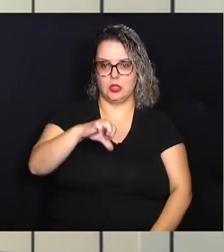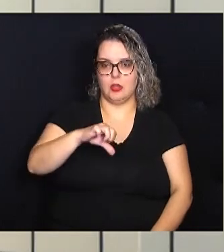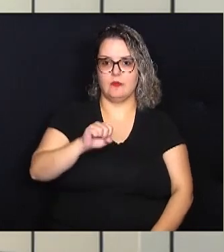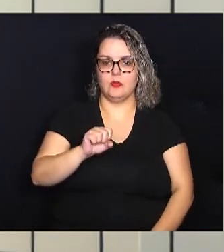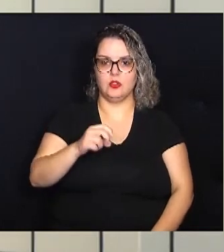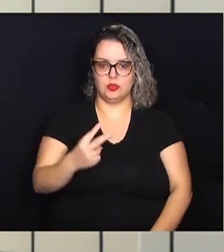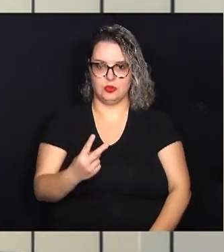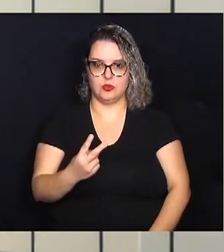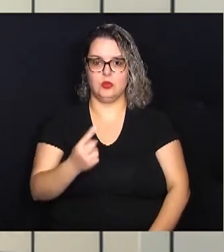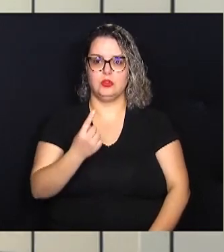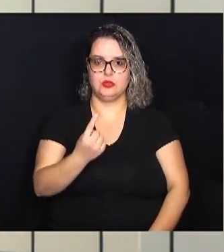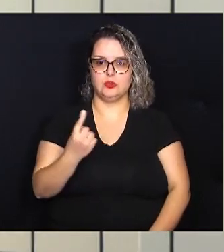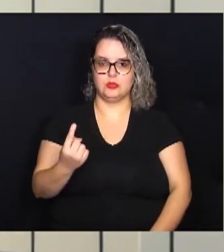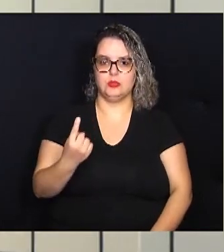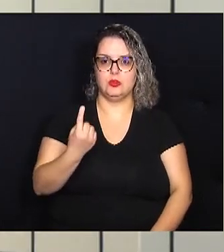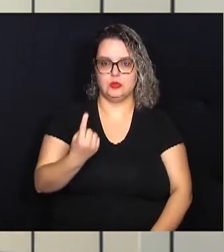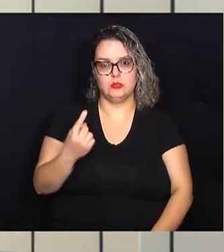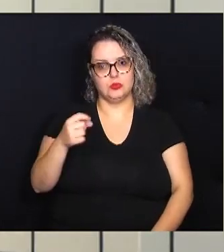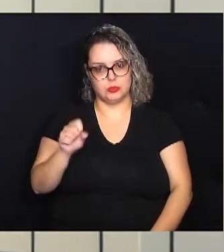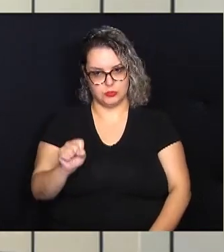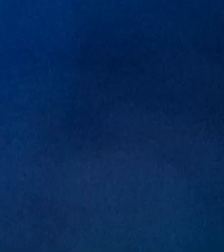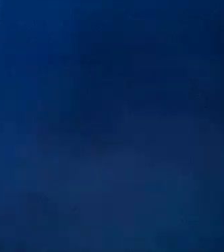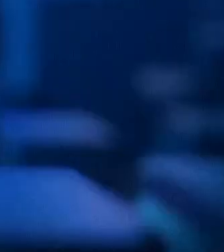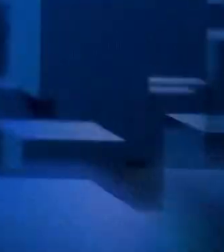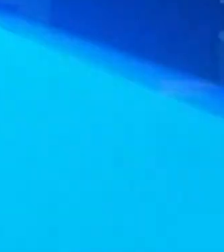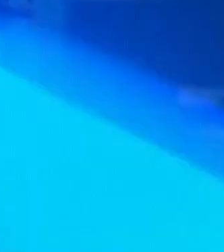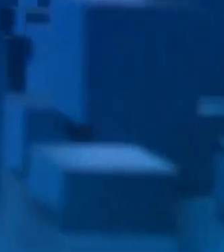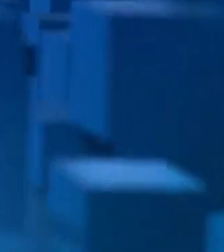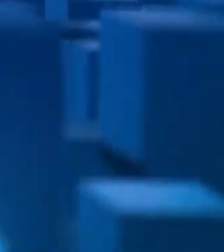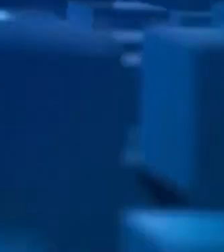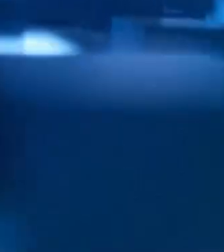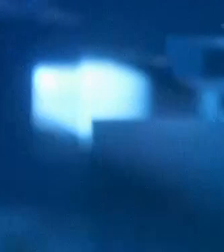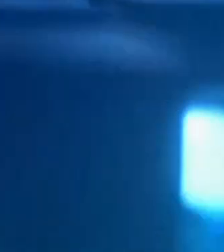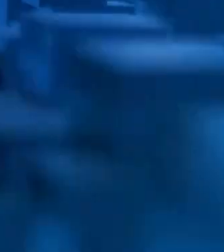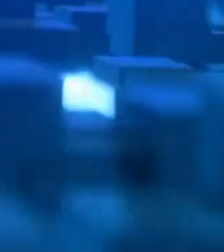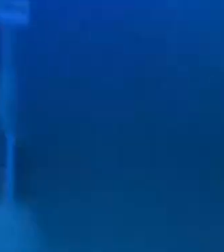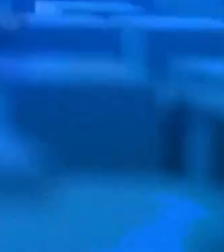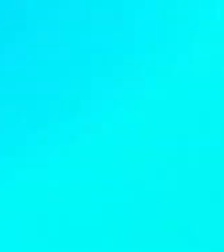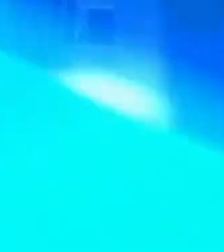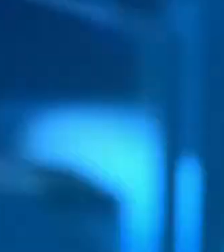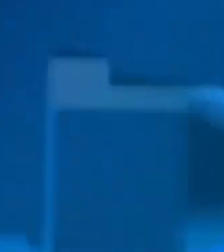982 11 1861.